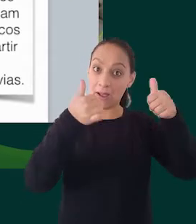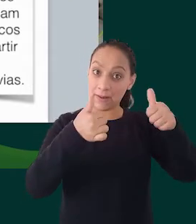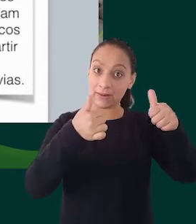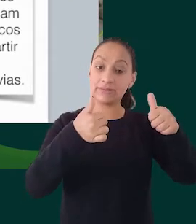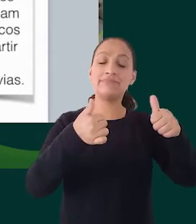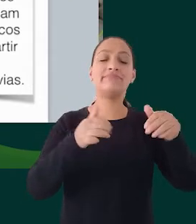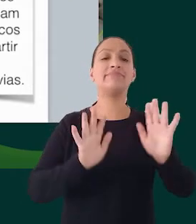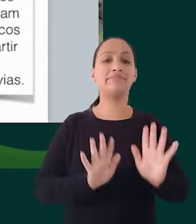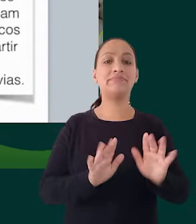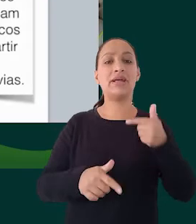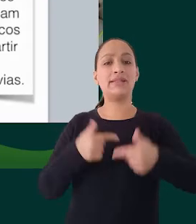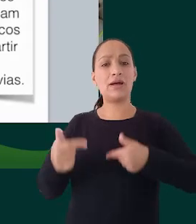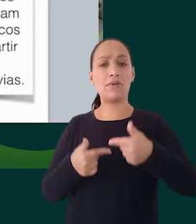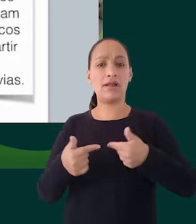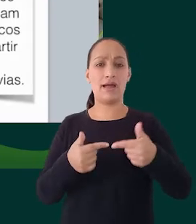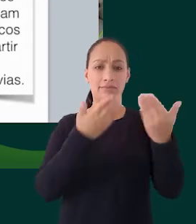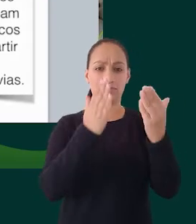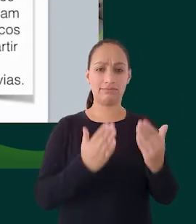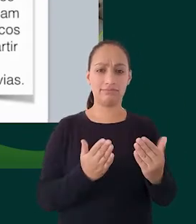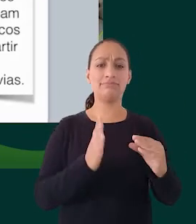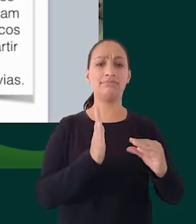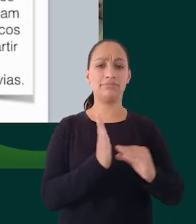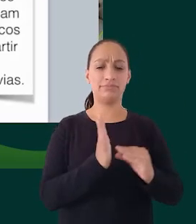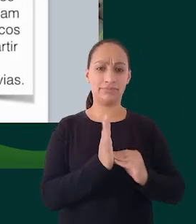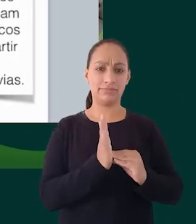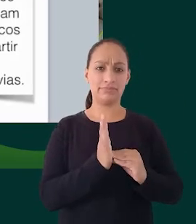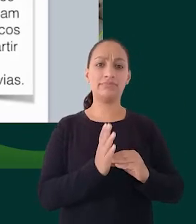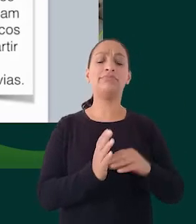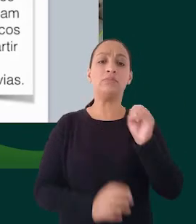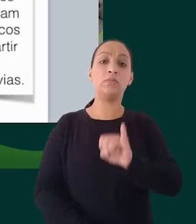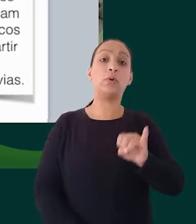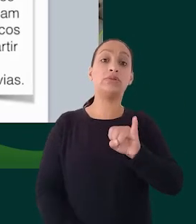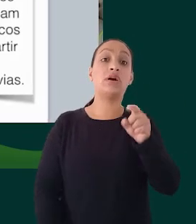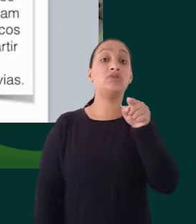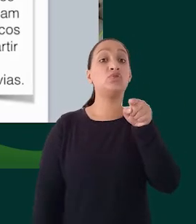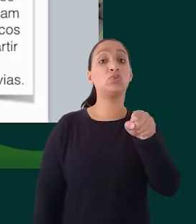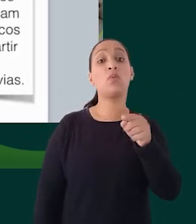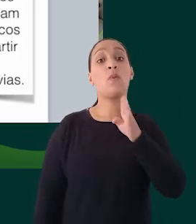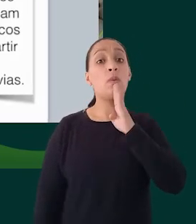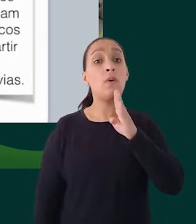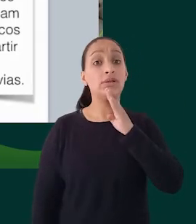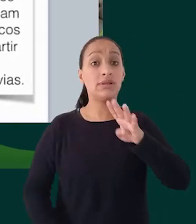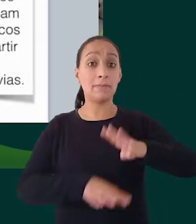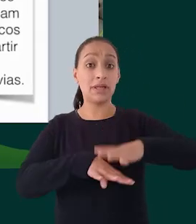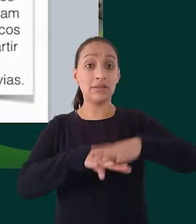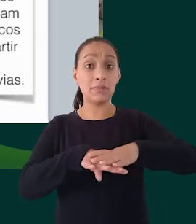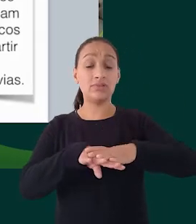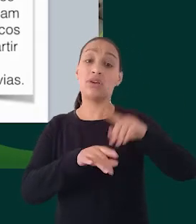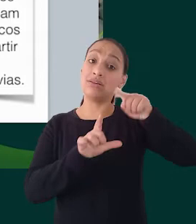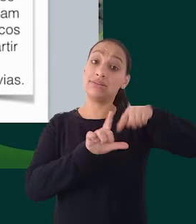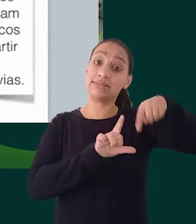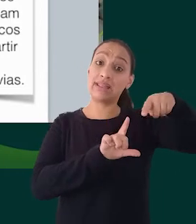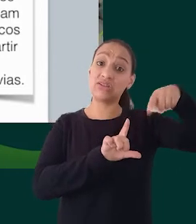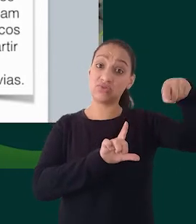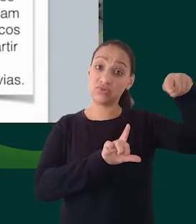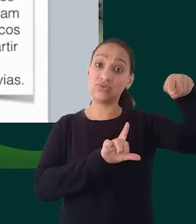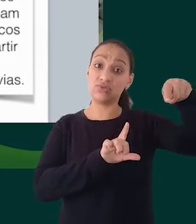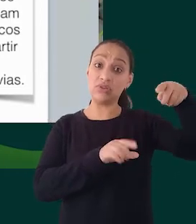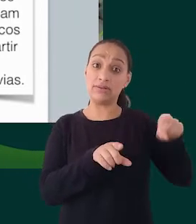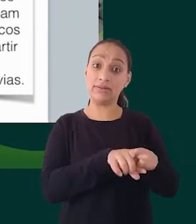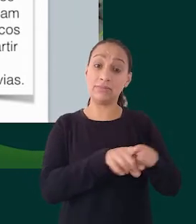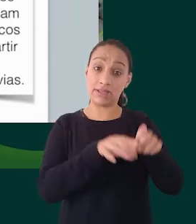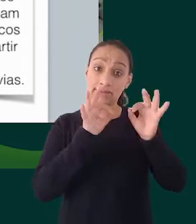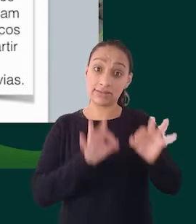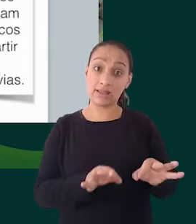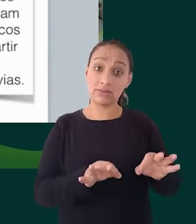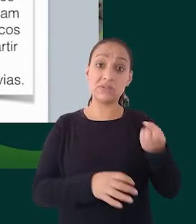learning, necessariamente é importante que tu conheças matemática e estatística, certo? Se eu